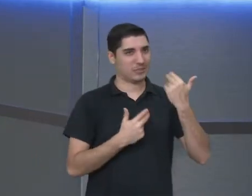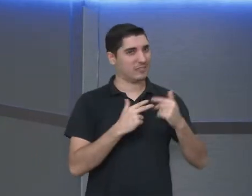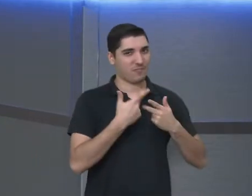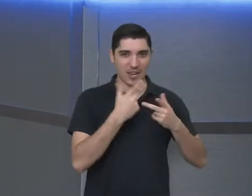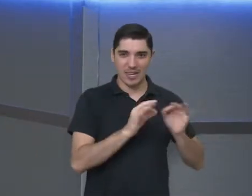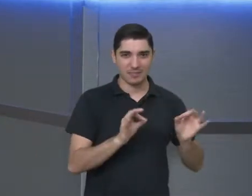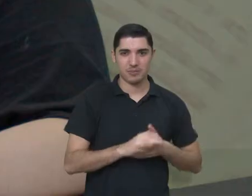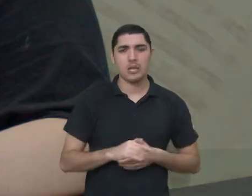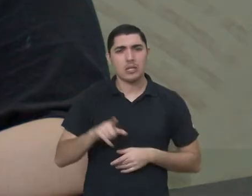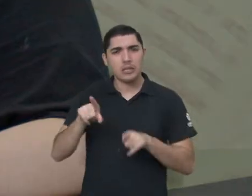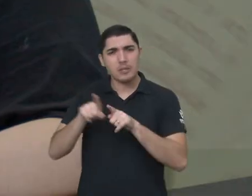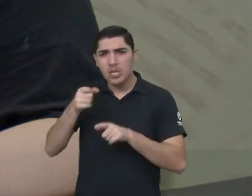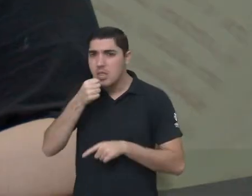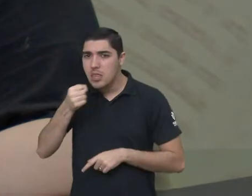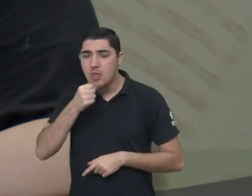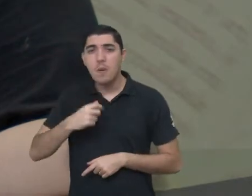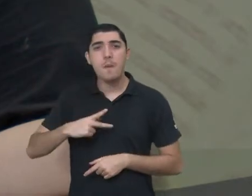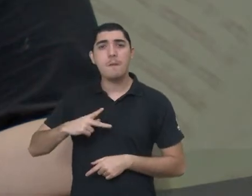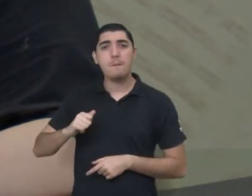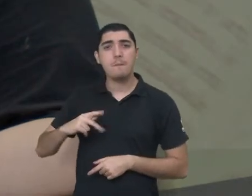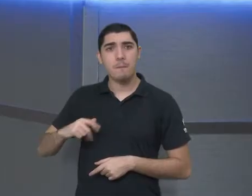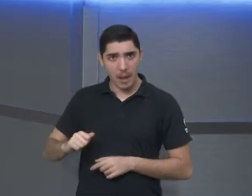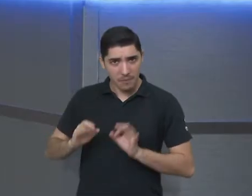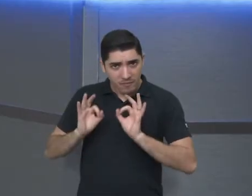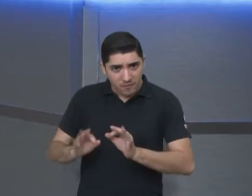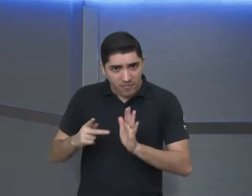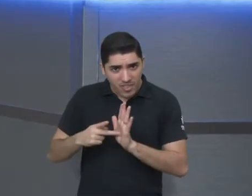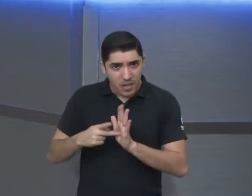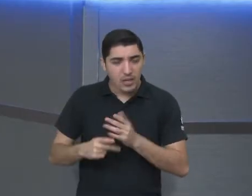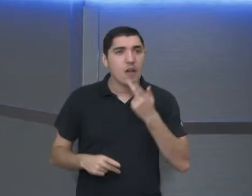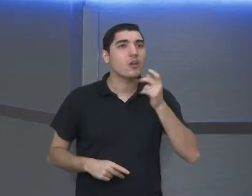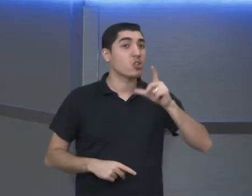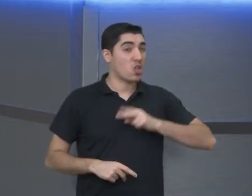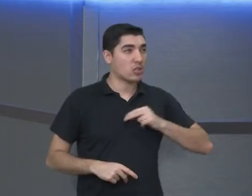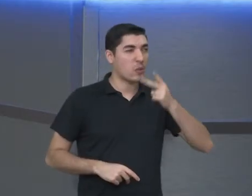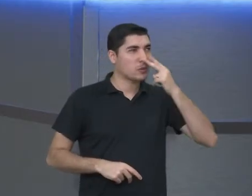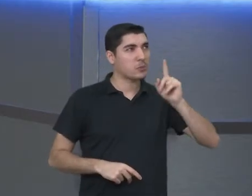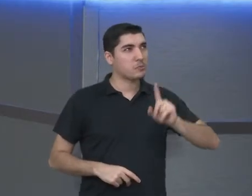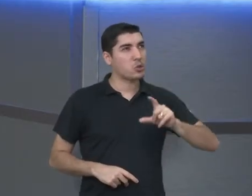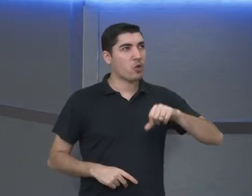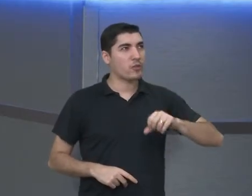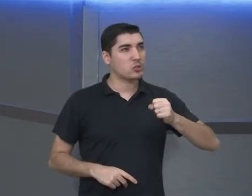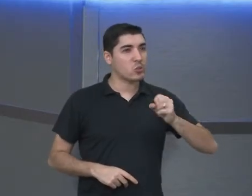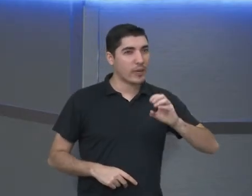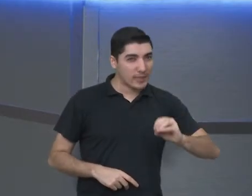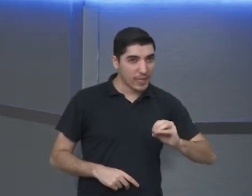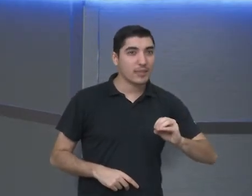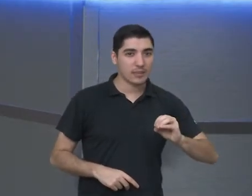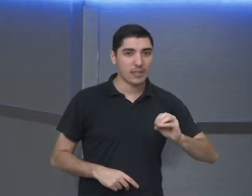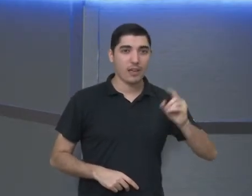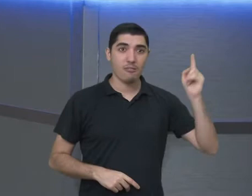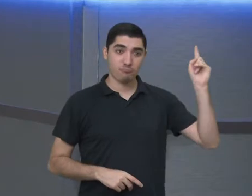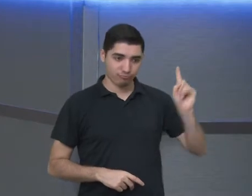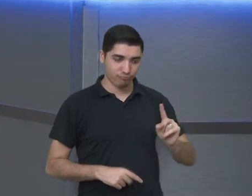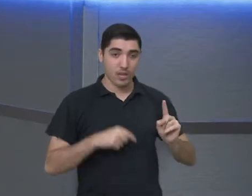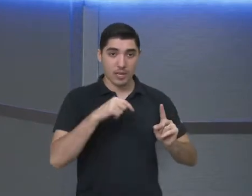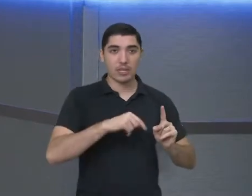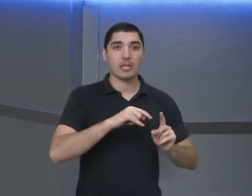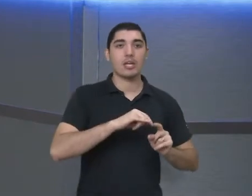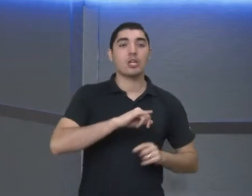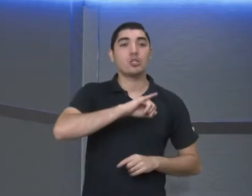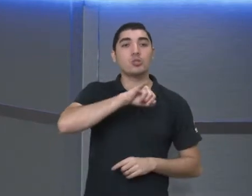de podcasts assim, cara? O podcast é uma mistura de rádio com televisão, né? Então, mas pode ser tanto ouvir como a modernidade, ver.